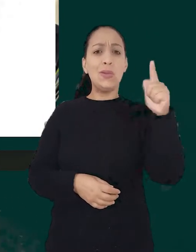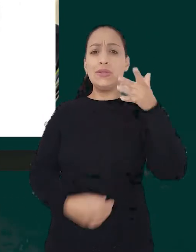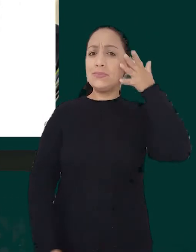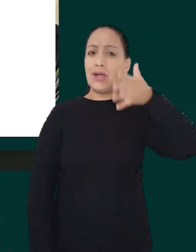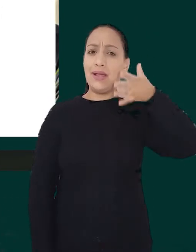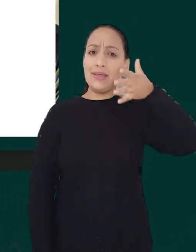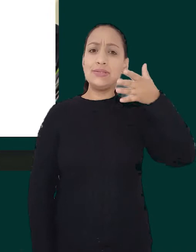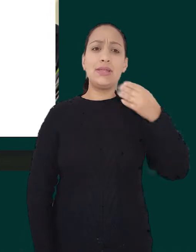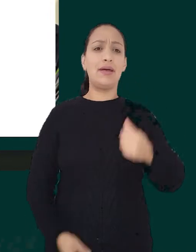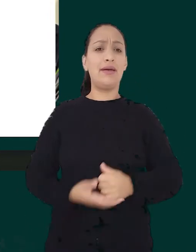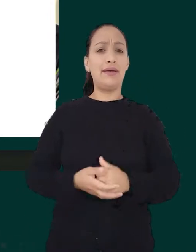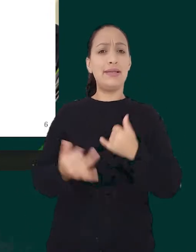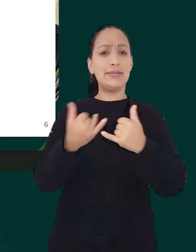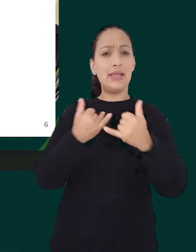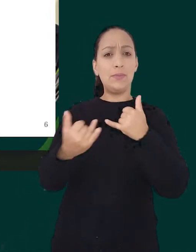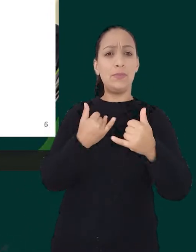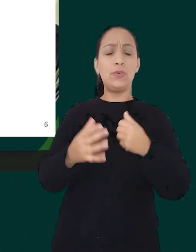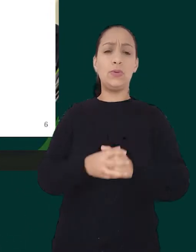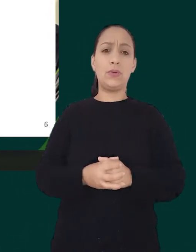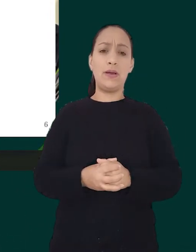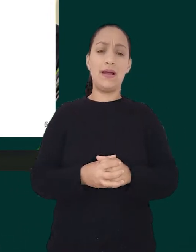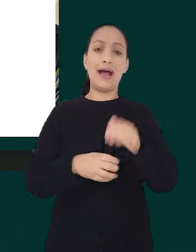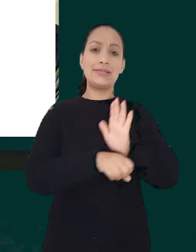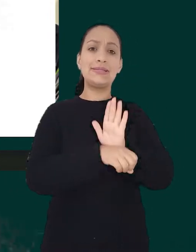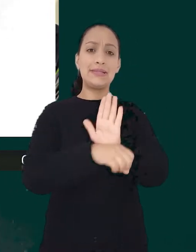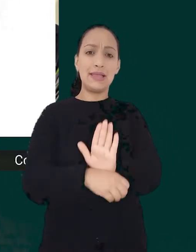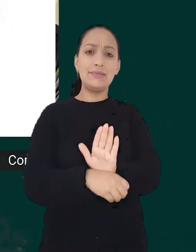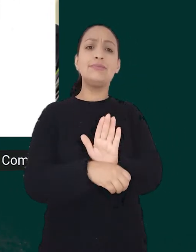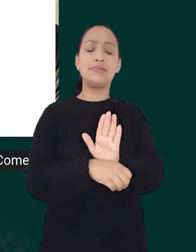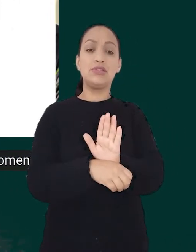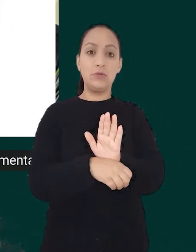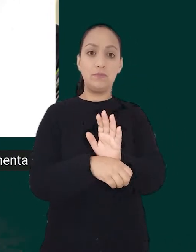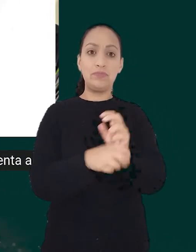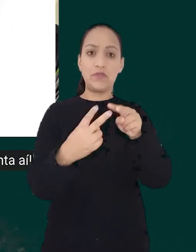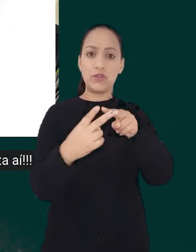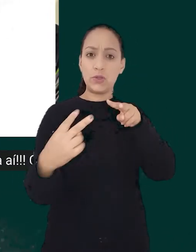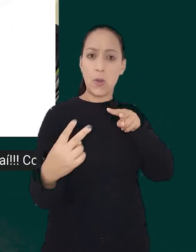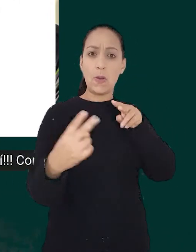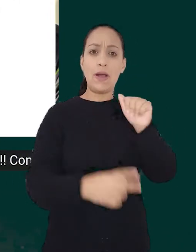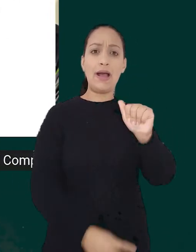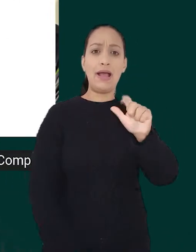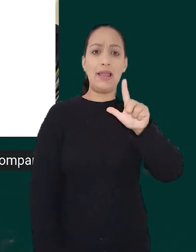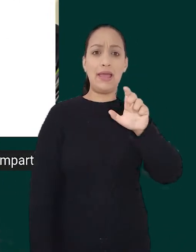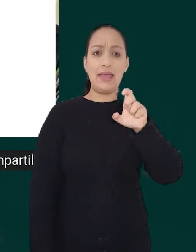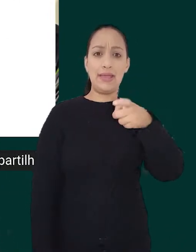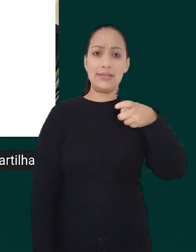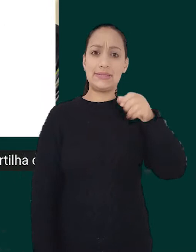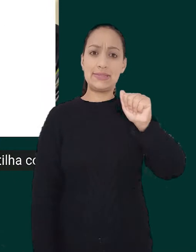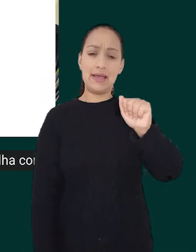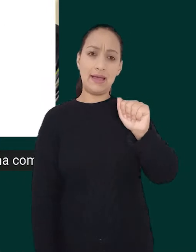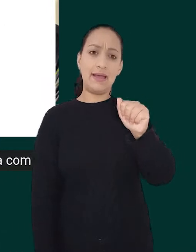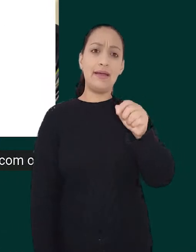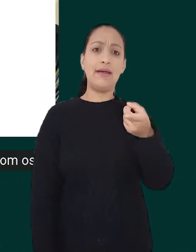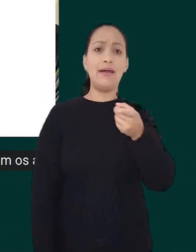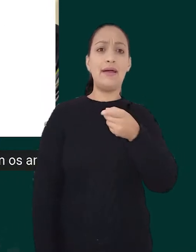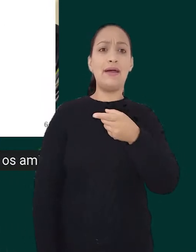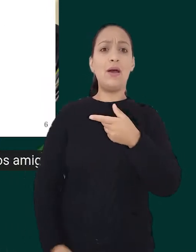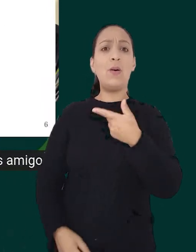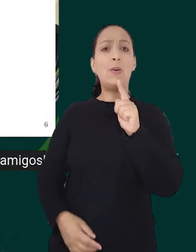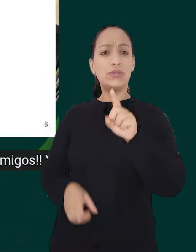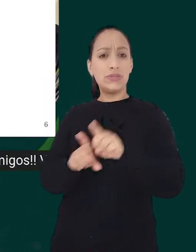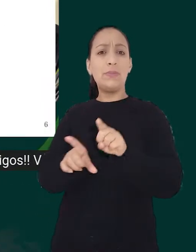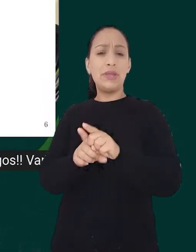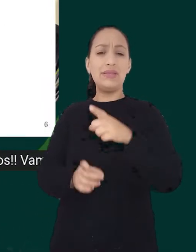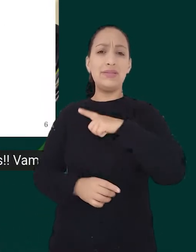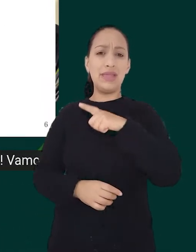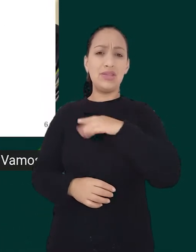exemplo, com esses assistentes virtuais, os Alexas, os Echo da vida, que agora vocês já possuem nas casas